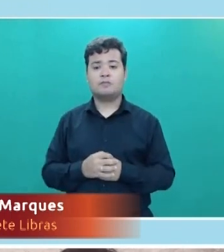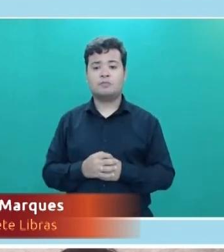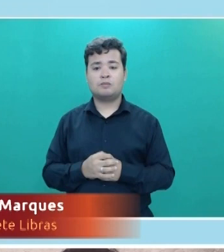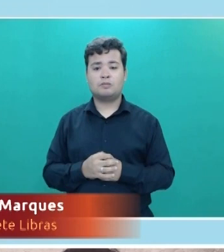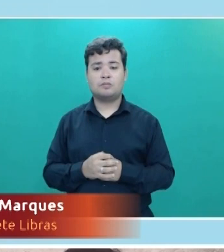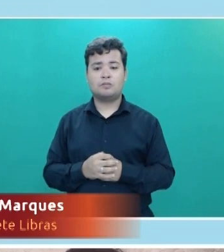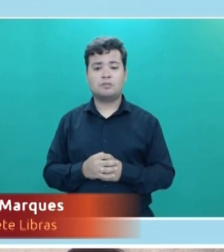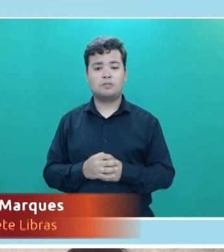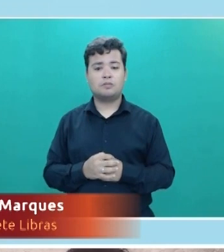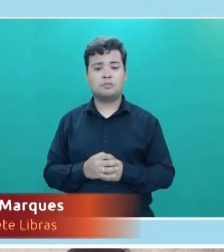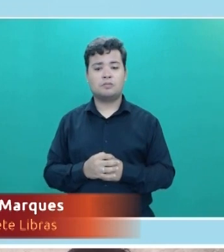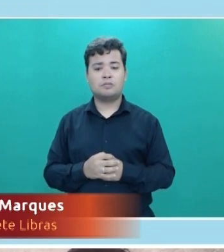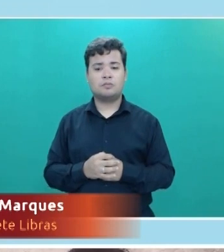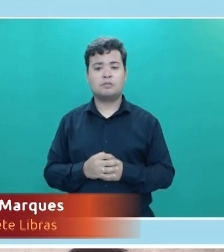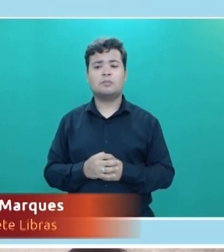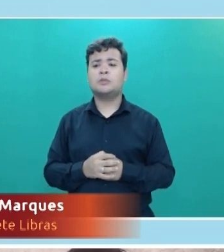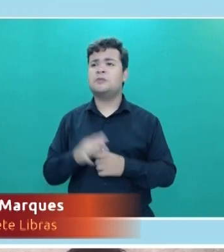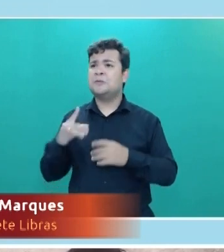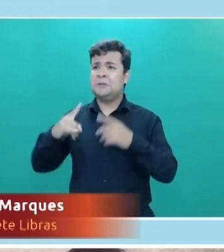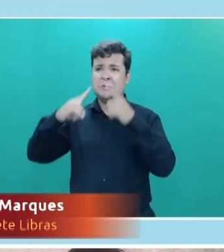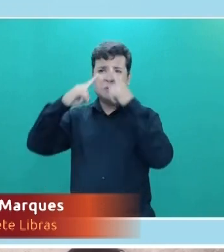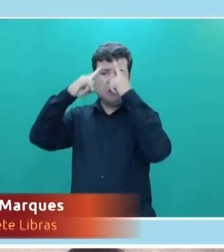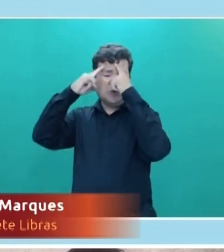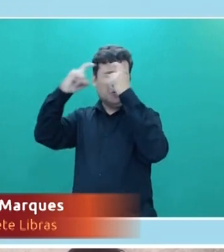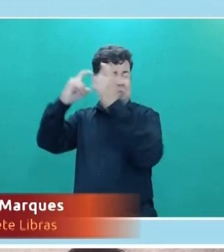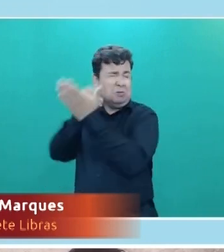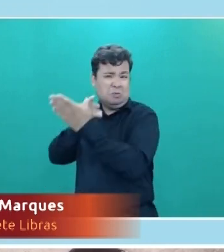com violência extrema, né?